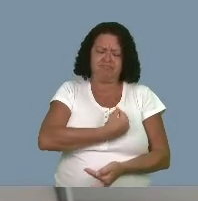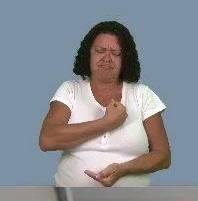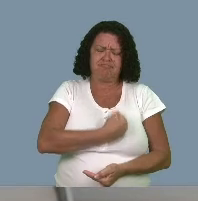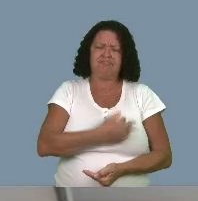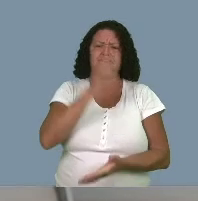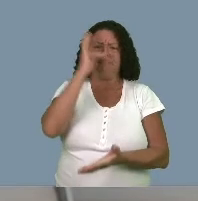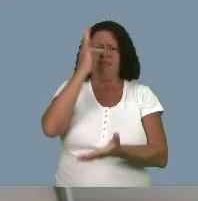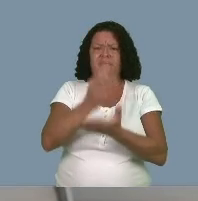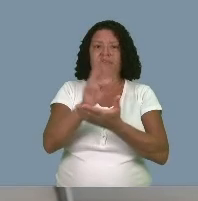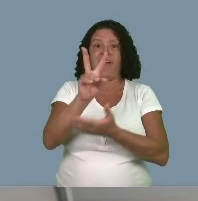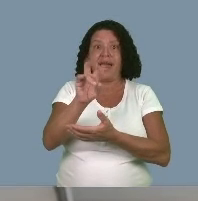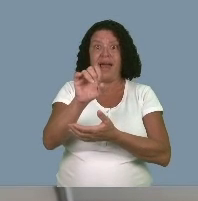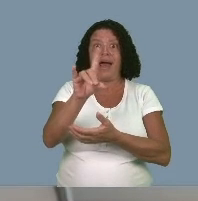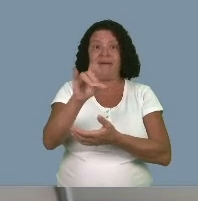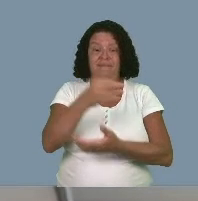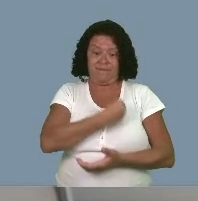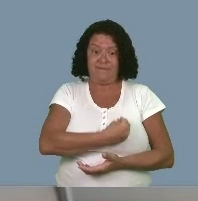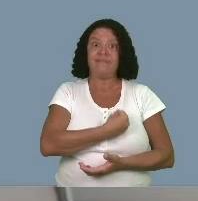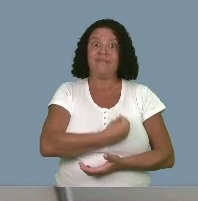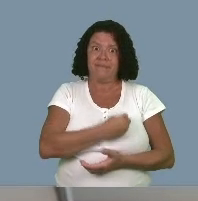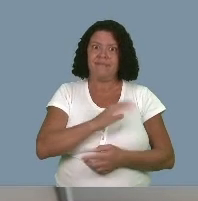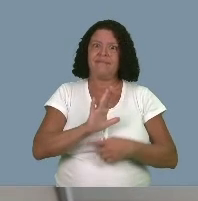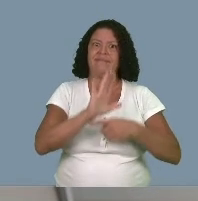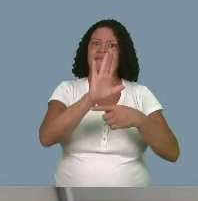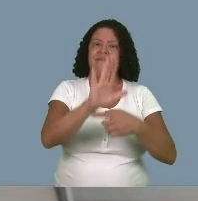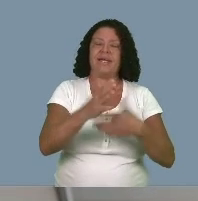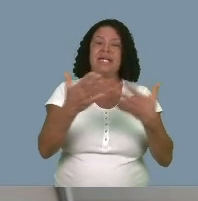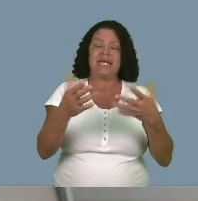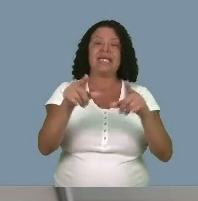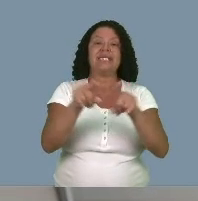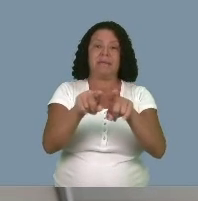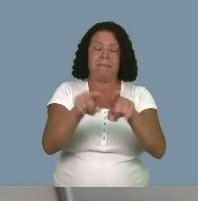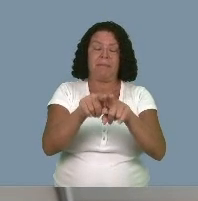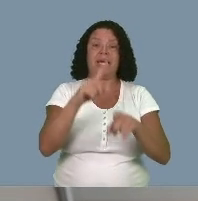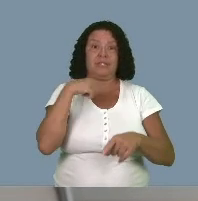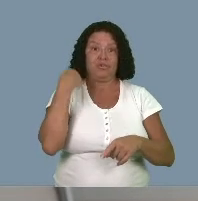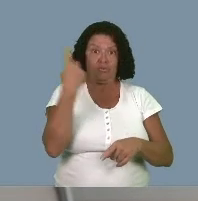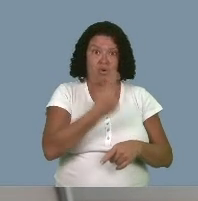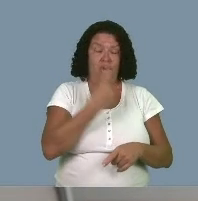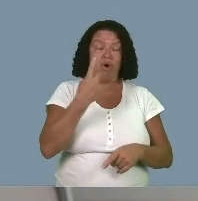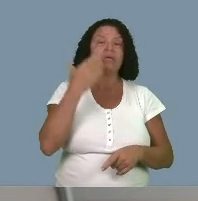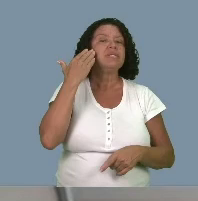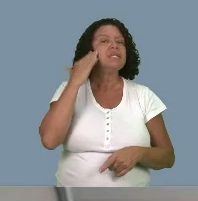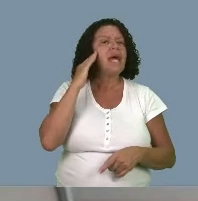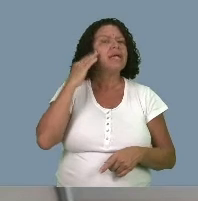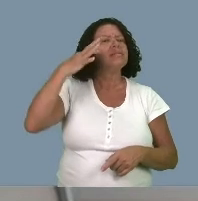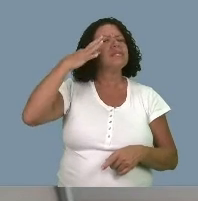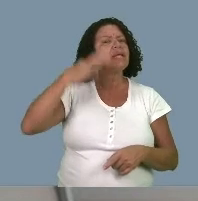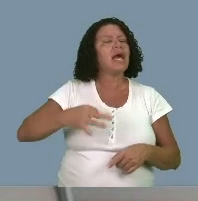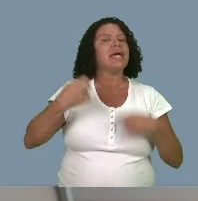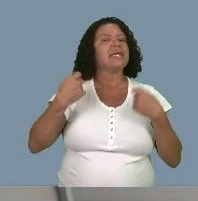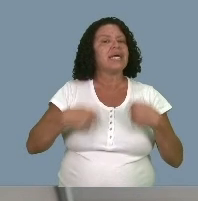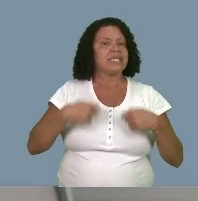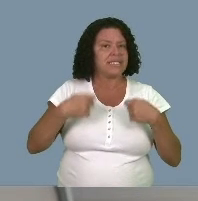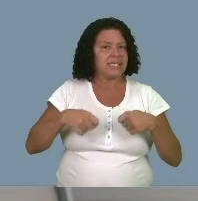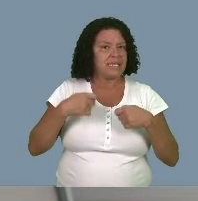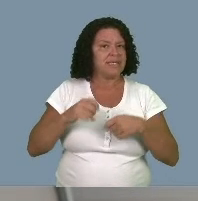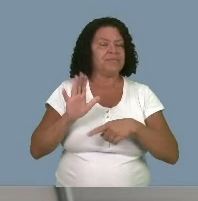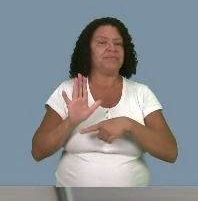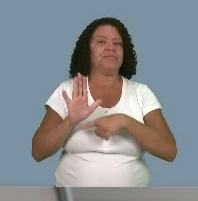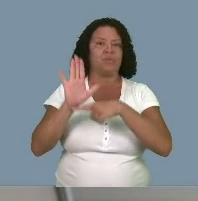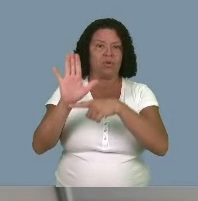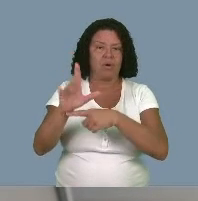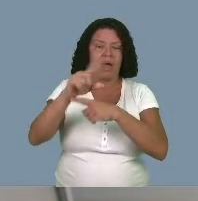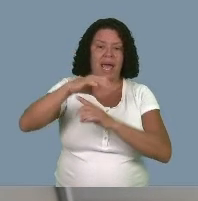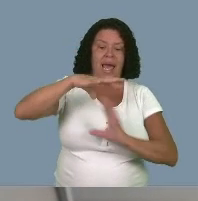suas manifestações. A fim de que também nós outros compreendamos a necessidade do auxílio mútuo